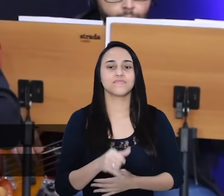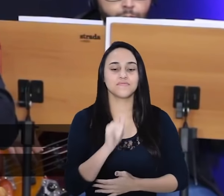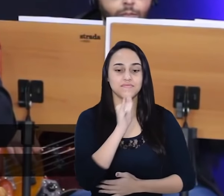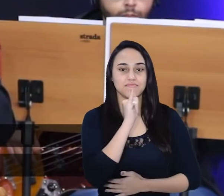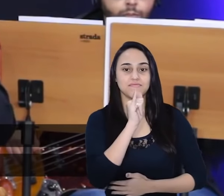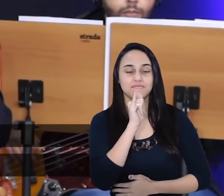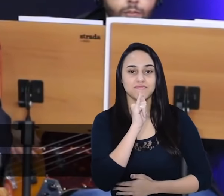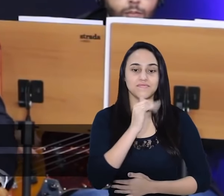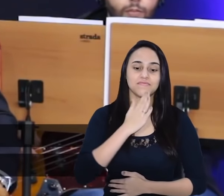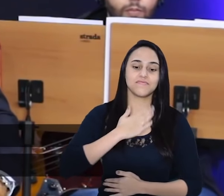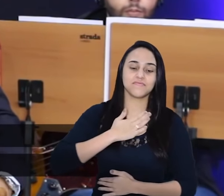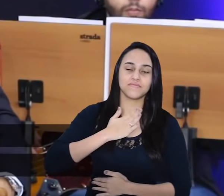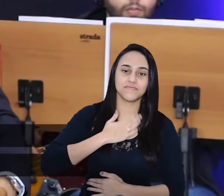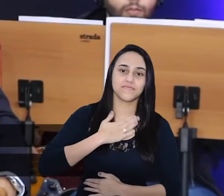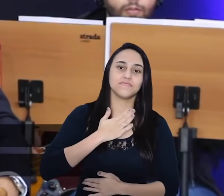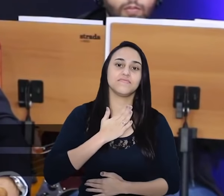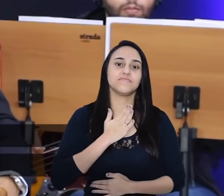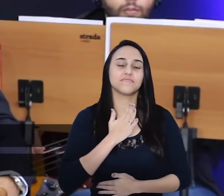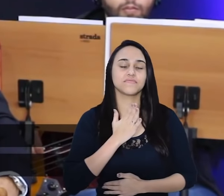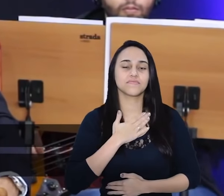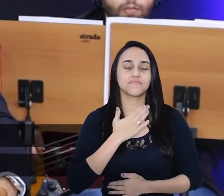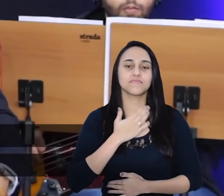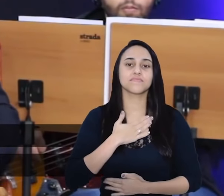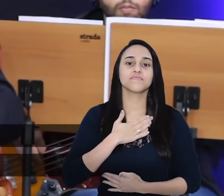Um exemplo pra mim,